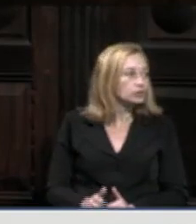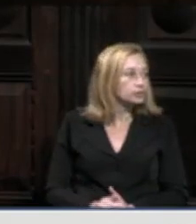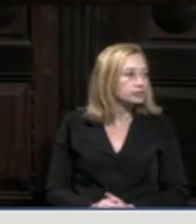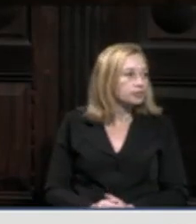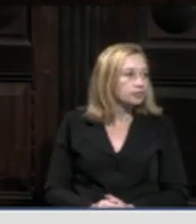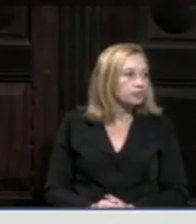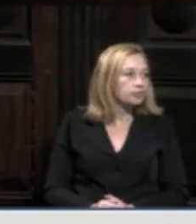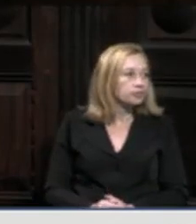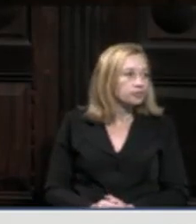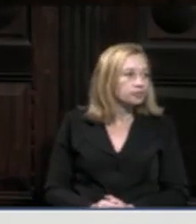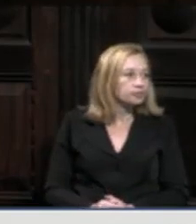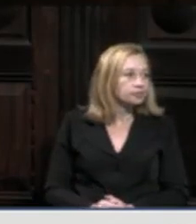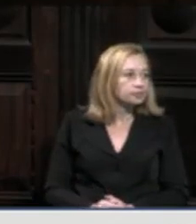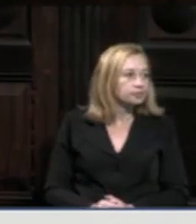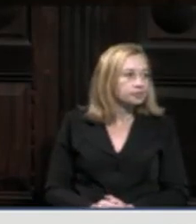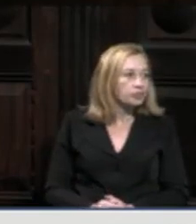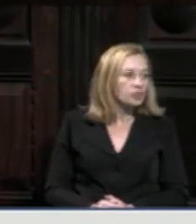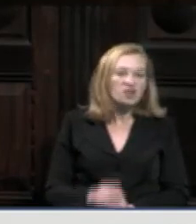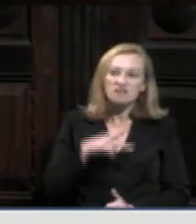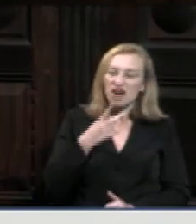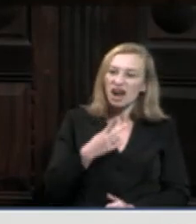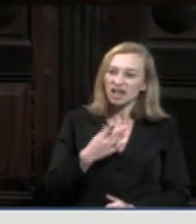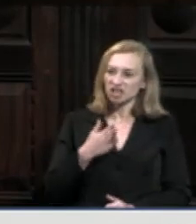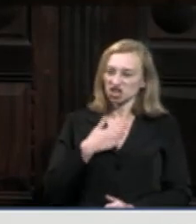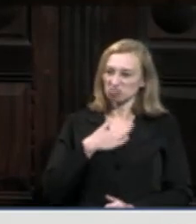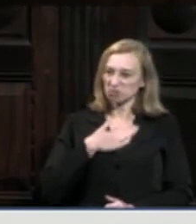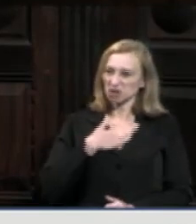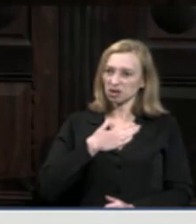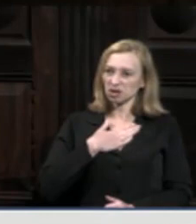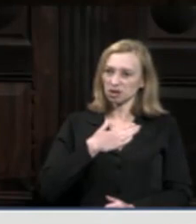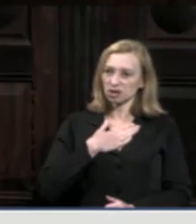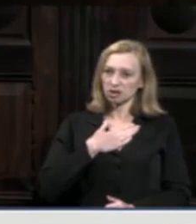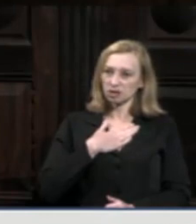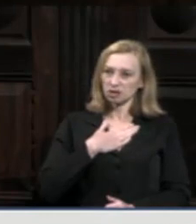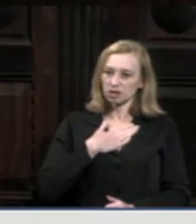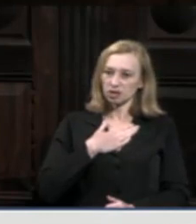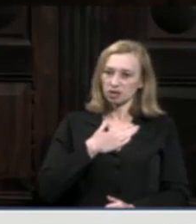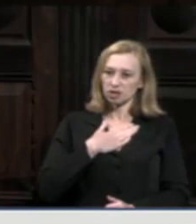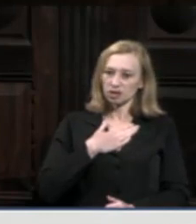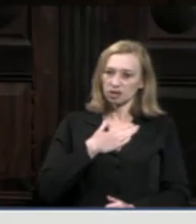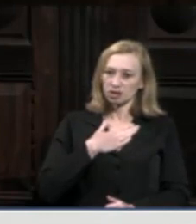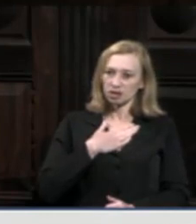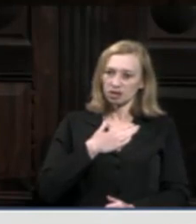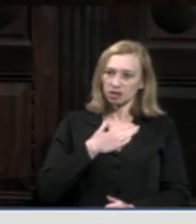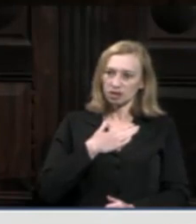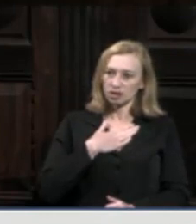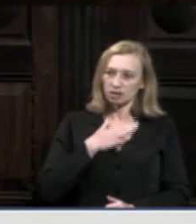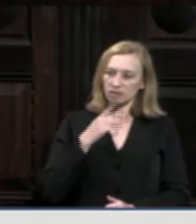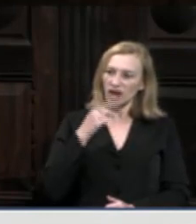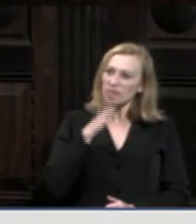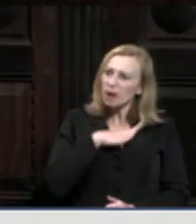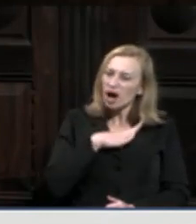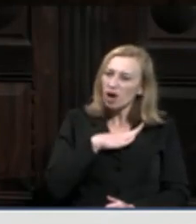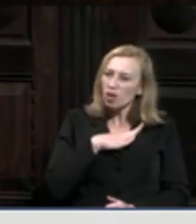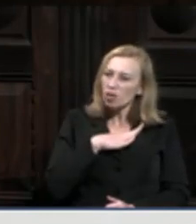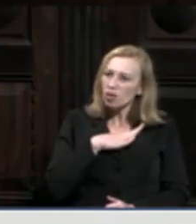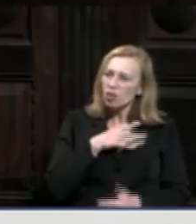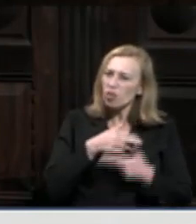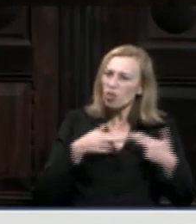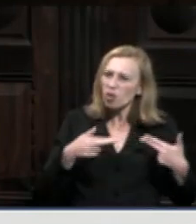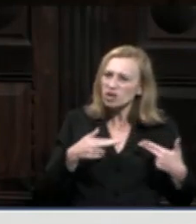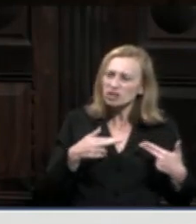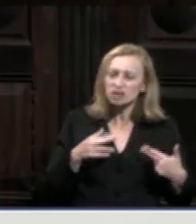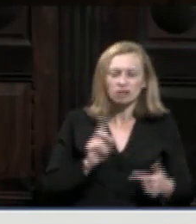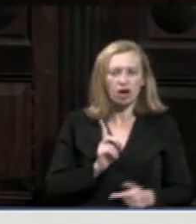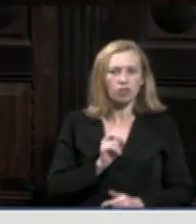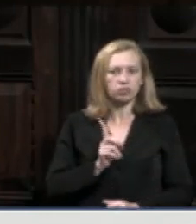deputado. Atribuir à minha pessoa intenções que jamais passou pela minha cabeça, eu não posso